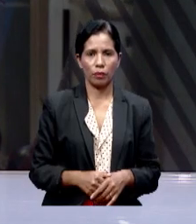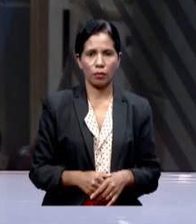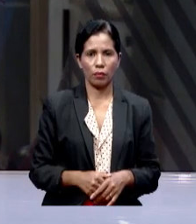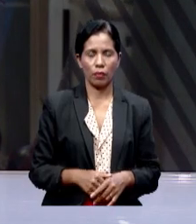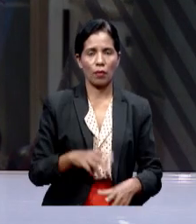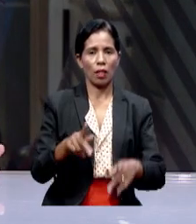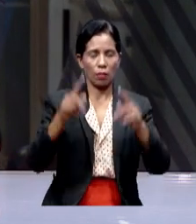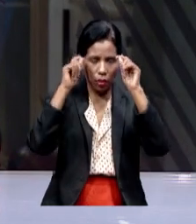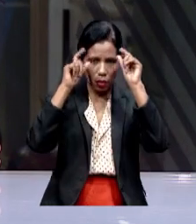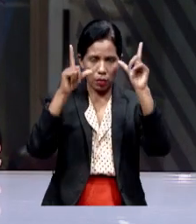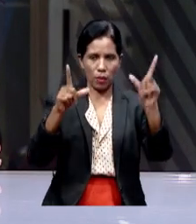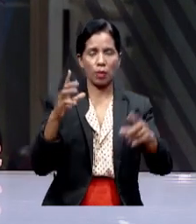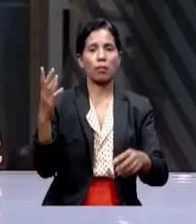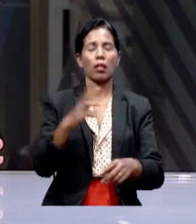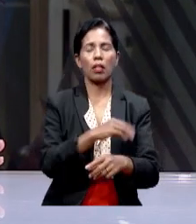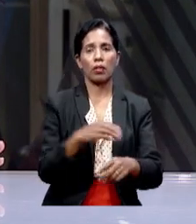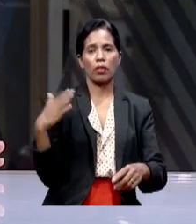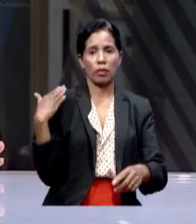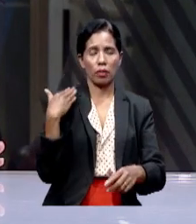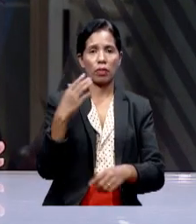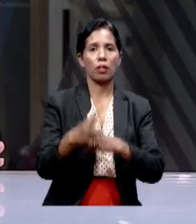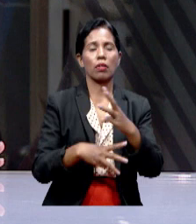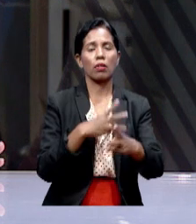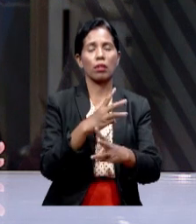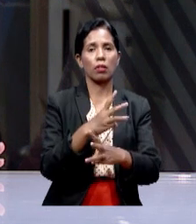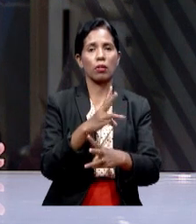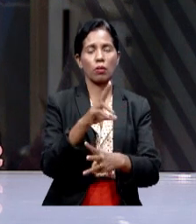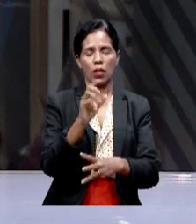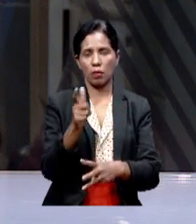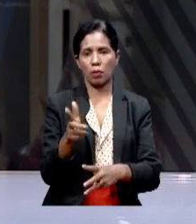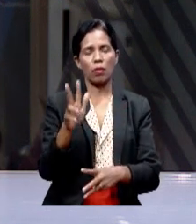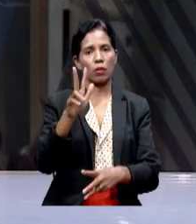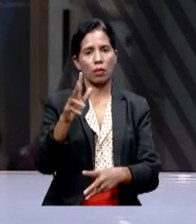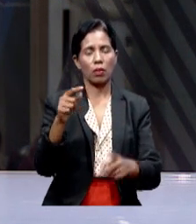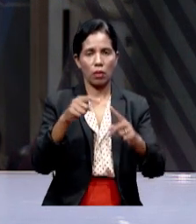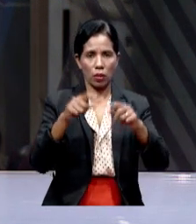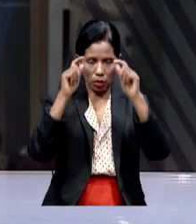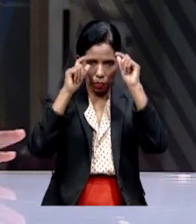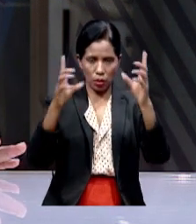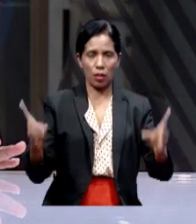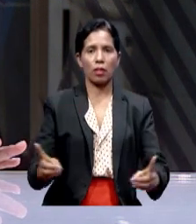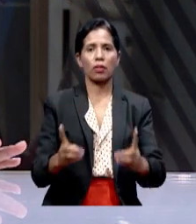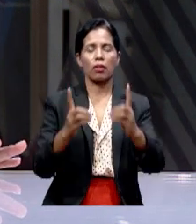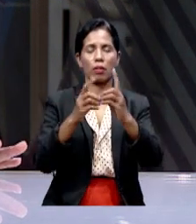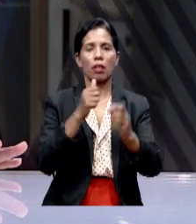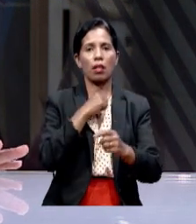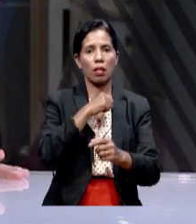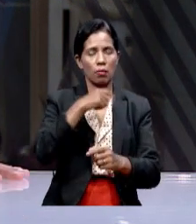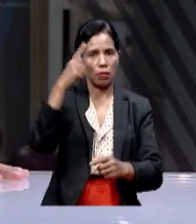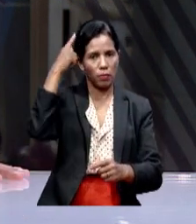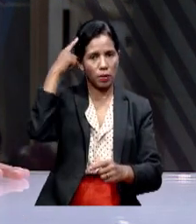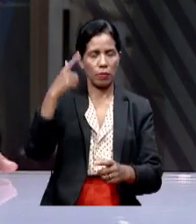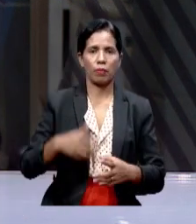Peregrini Timor Wamba Jornada Mundial Juventude Rihunduaru Anulo Recintolo, Tone Timor-Leste, no Assurumalo, o Conferência Episcopal Timorense.